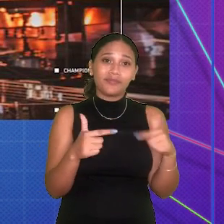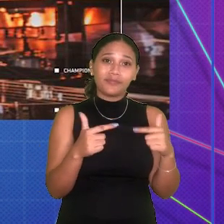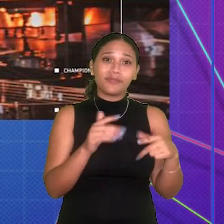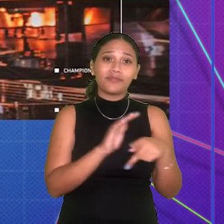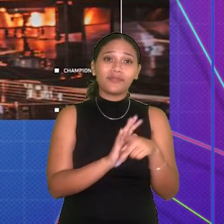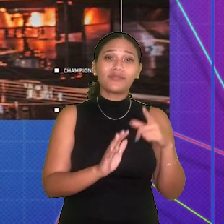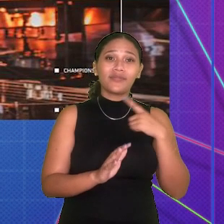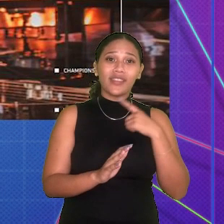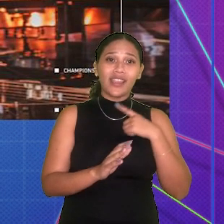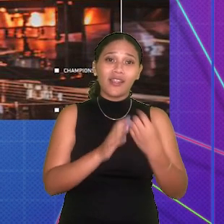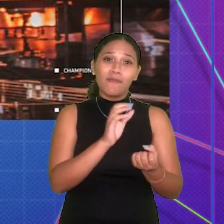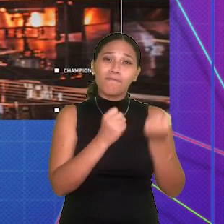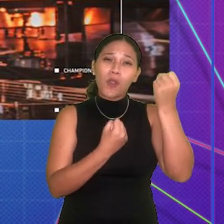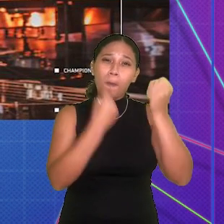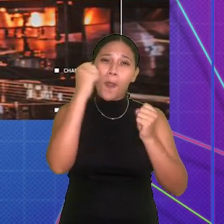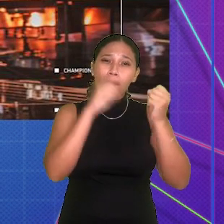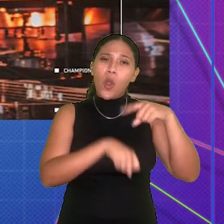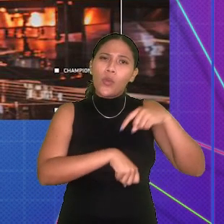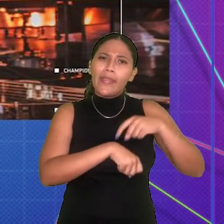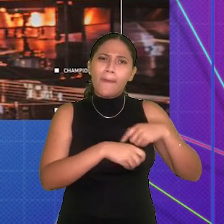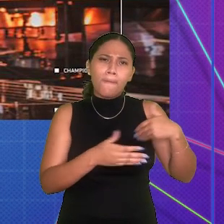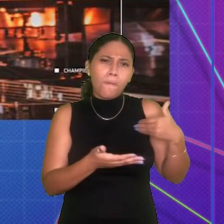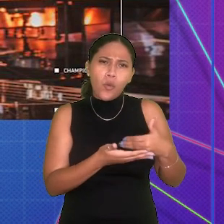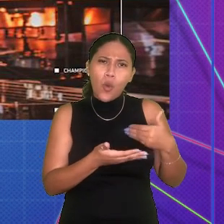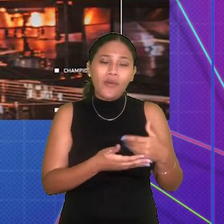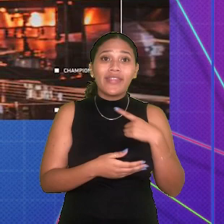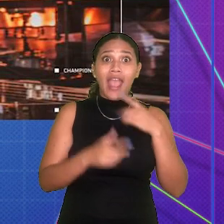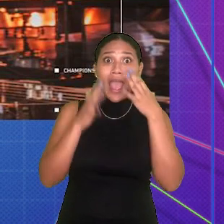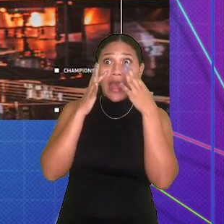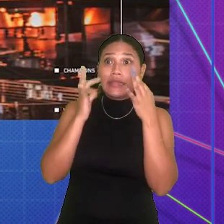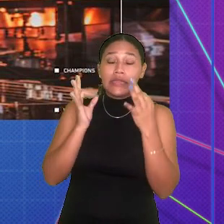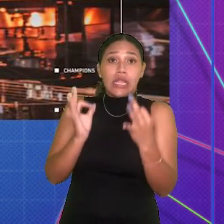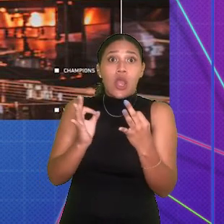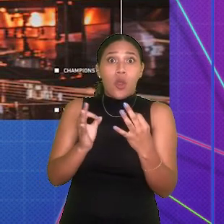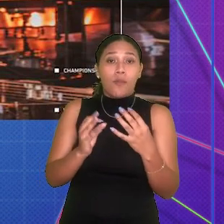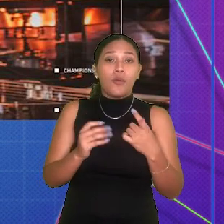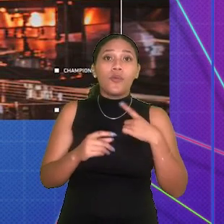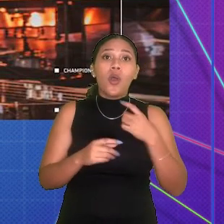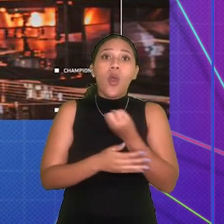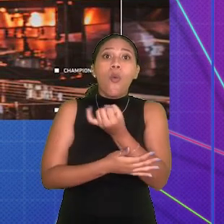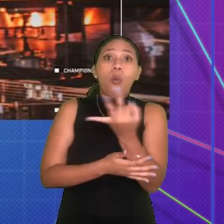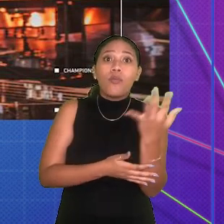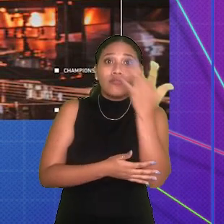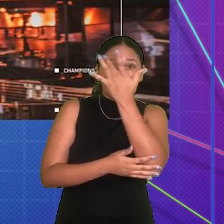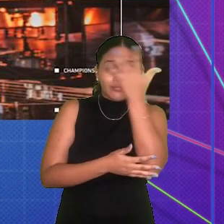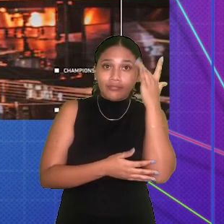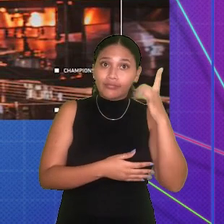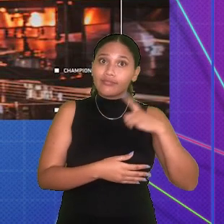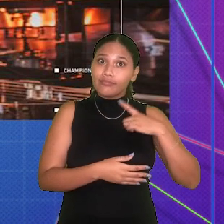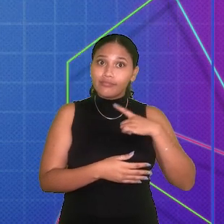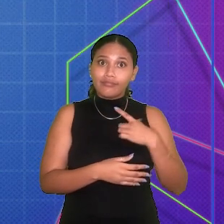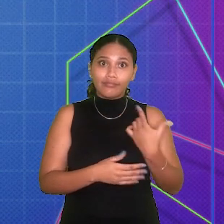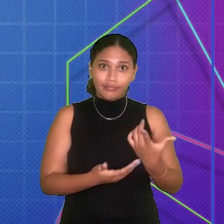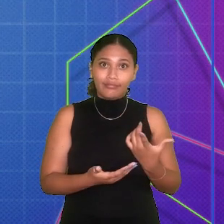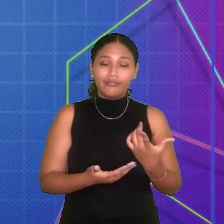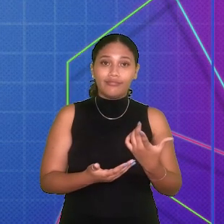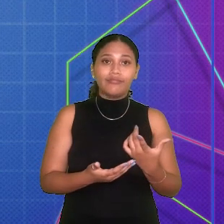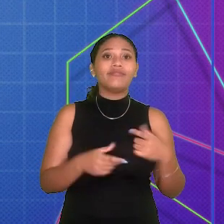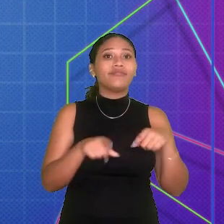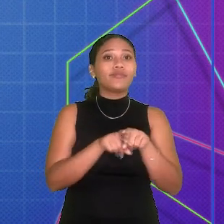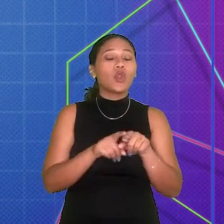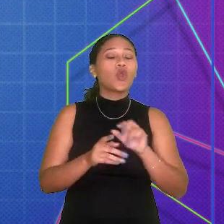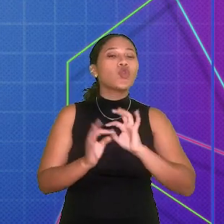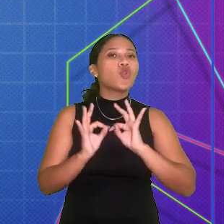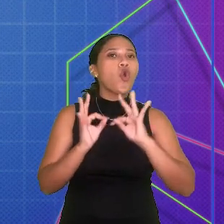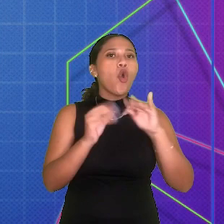trabalhadores da indústria de games que surgiu tem pouco tempo e ganhou a atenção de todos pela quantidade de pessoas que movem. E todo tipo